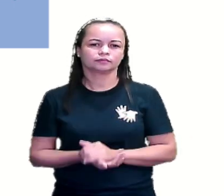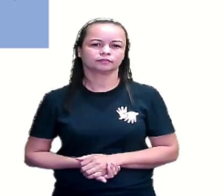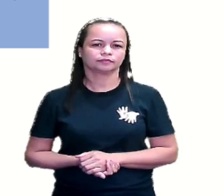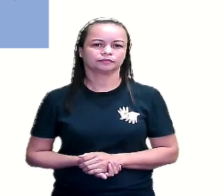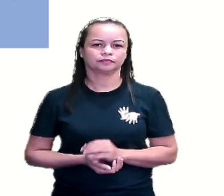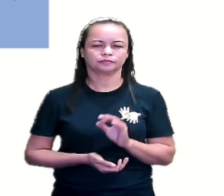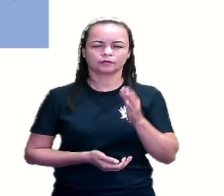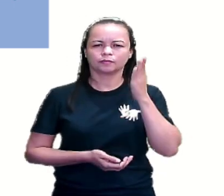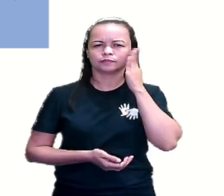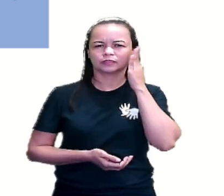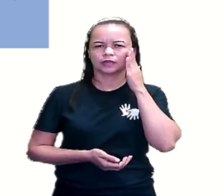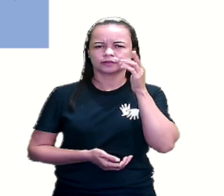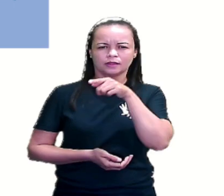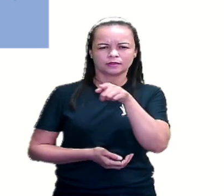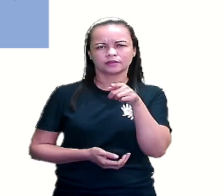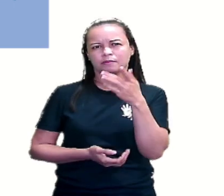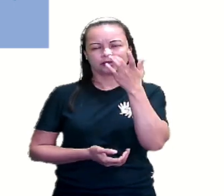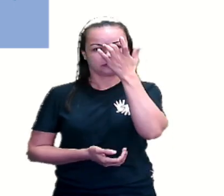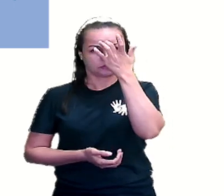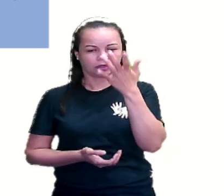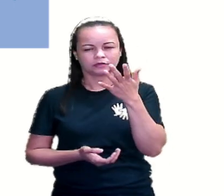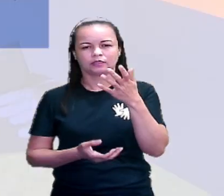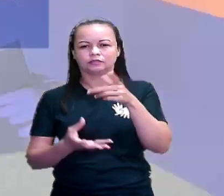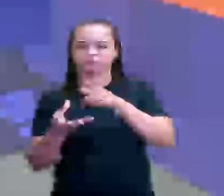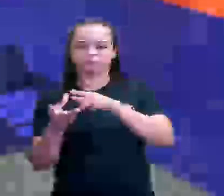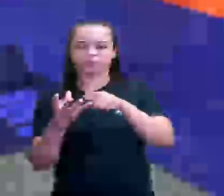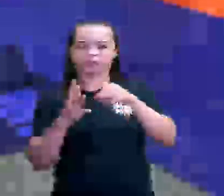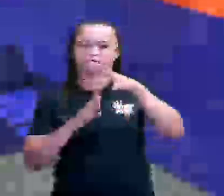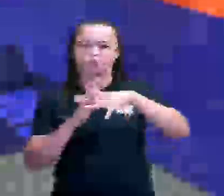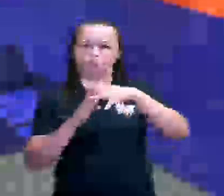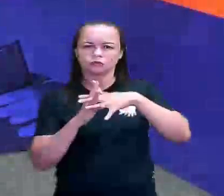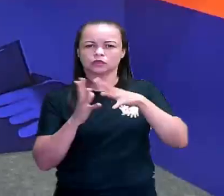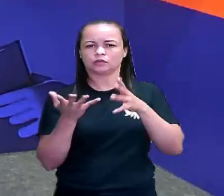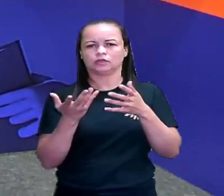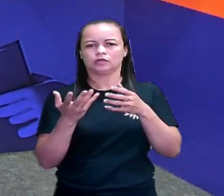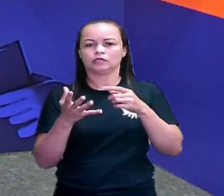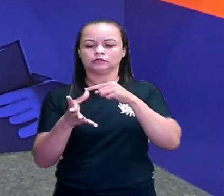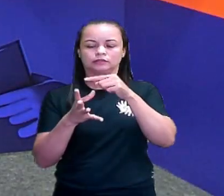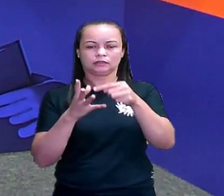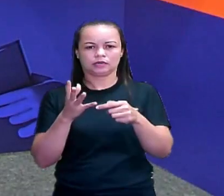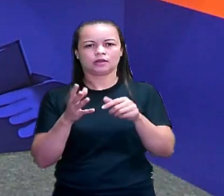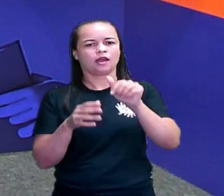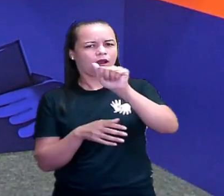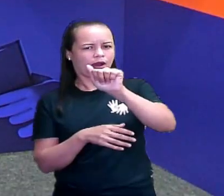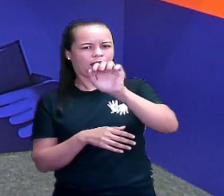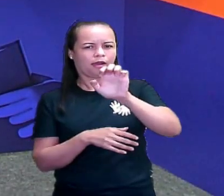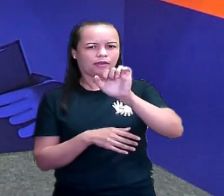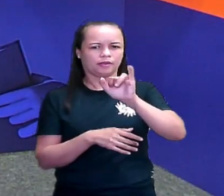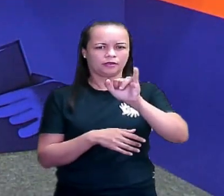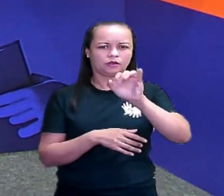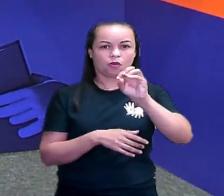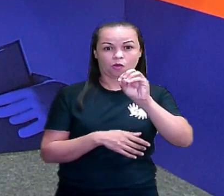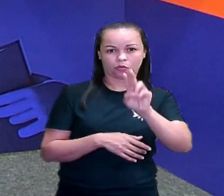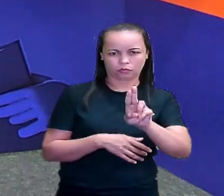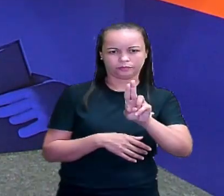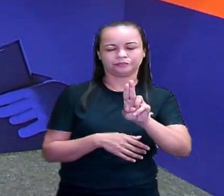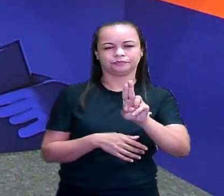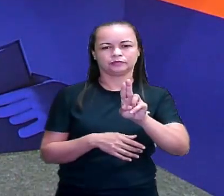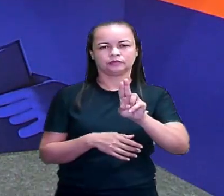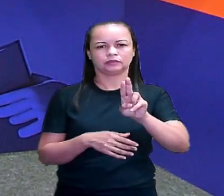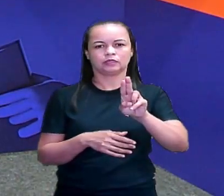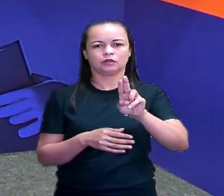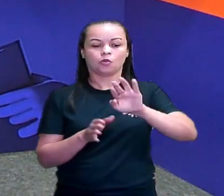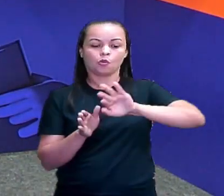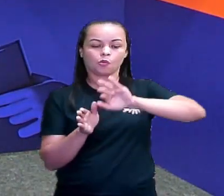vocês entenderem mais fácil a diferença entre vogais e consoante, a gente tem 5 vogais. A, E, I, O, U. O resto